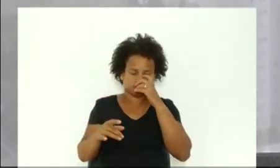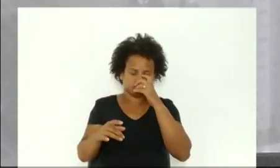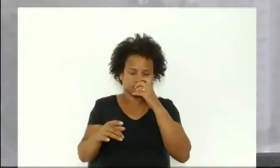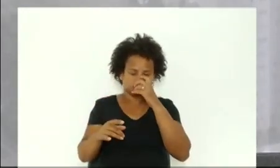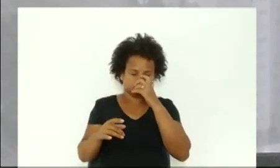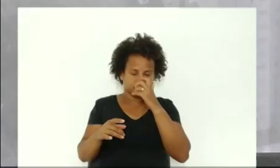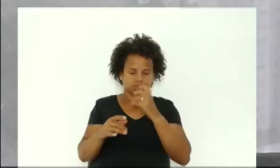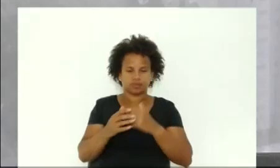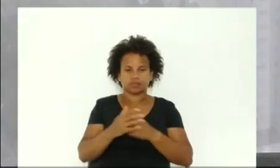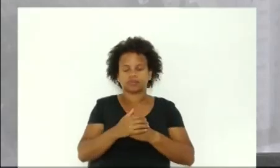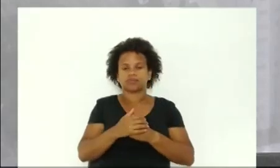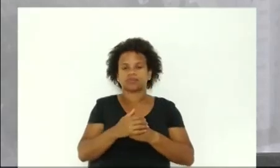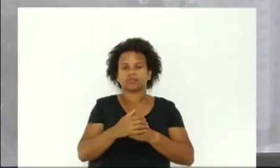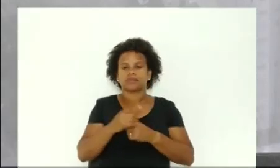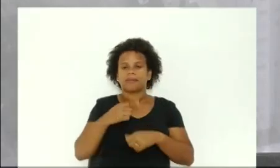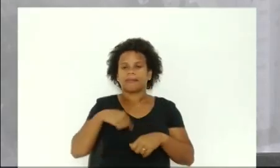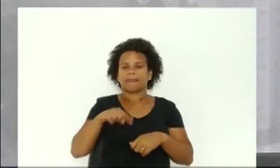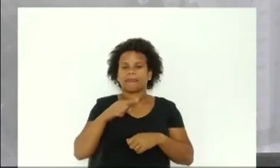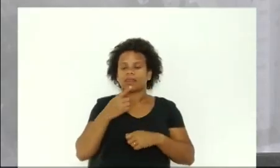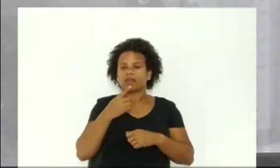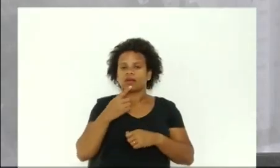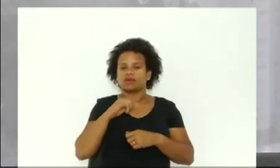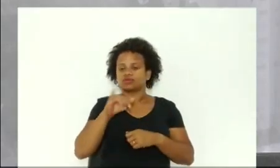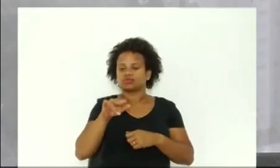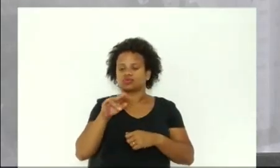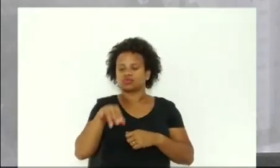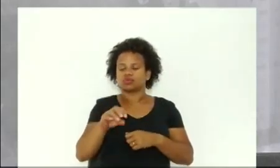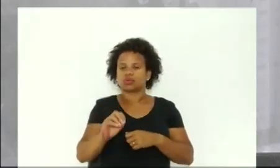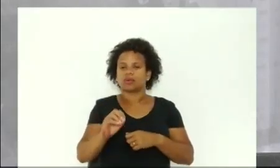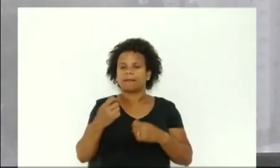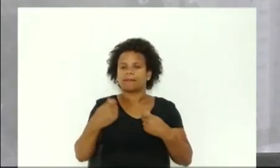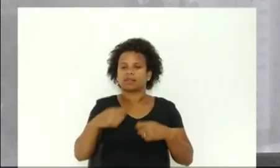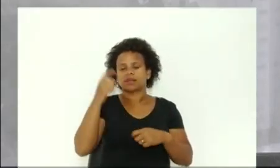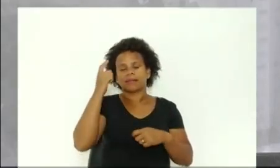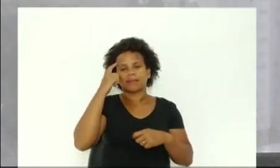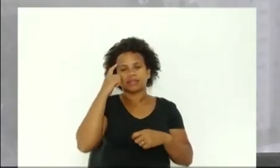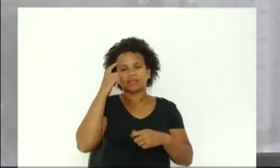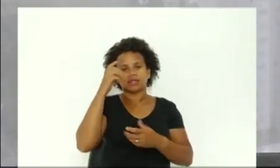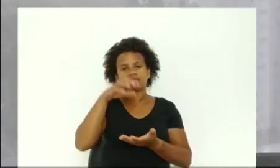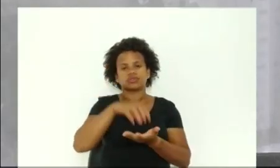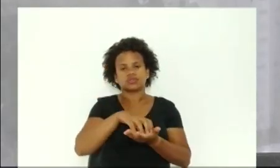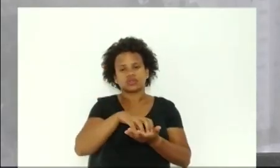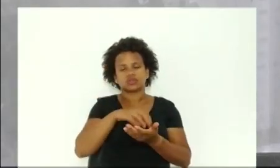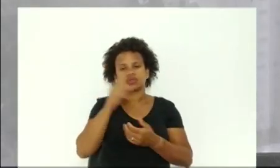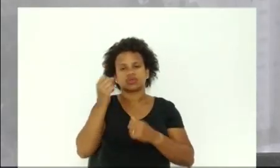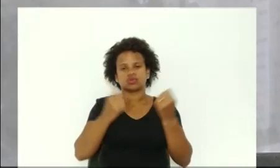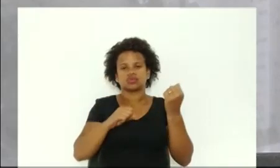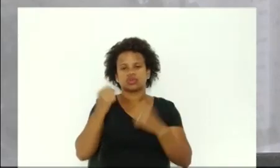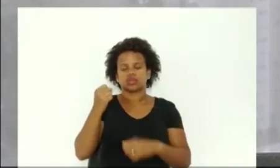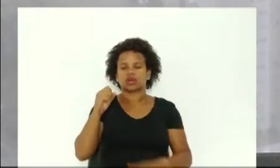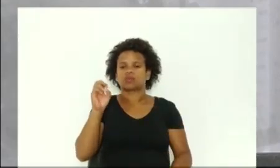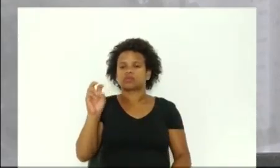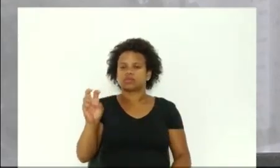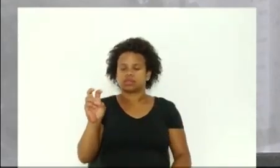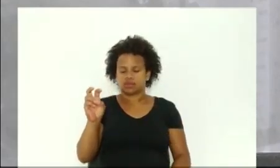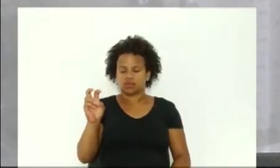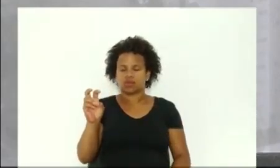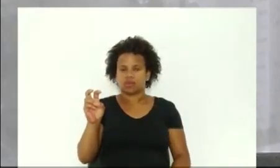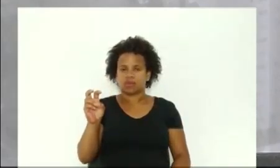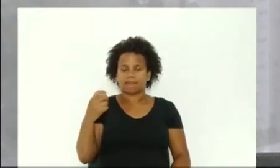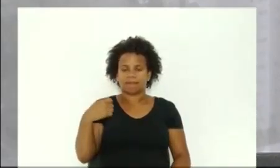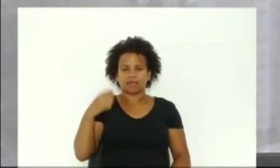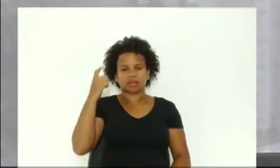A gente até brinca com o Junô que a gente já tem que pensar no Distrito Industrial 5, né? que existe até